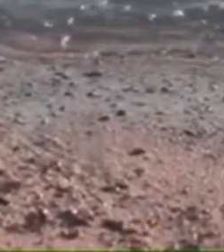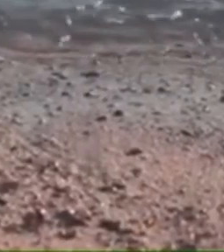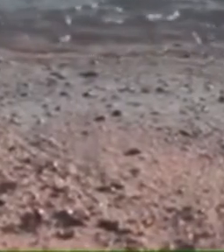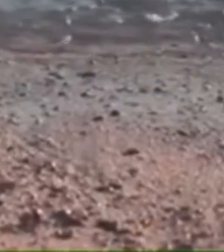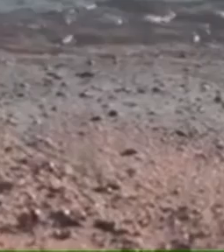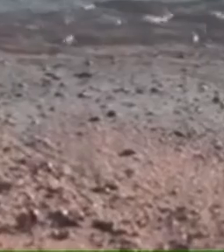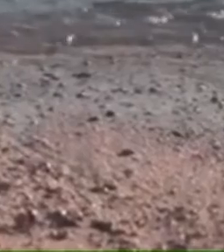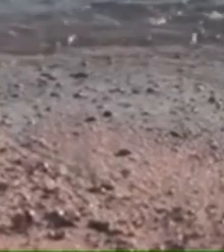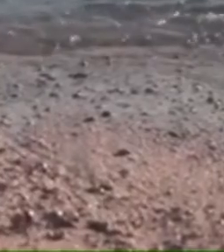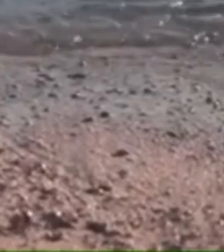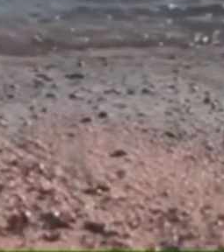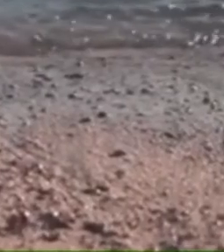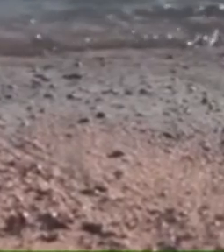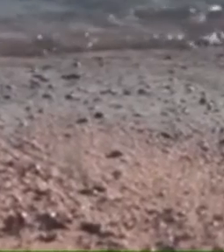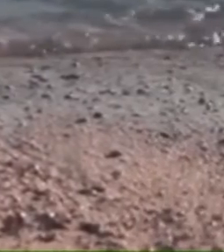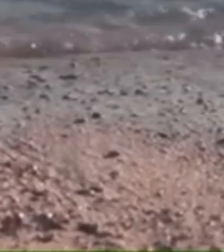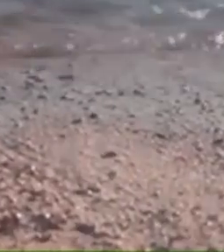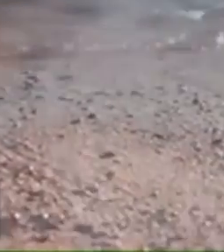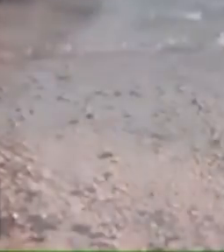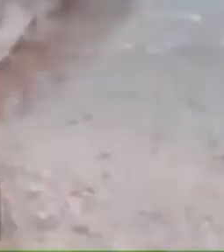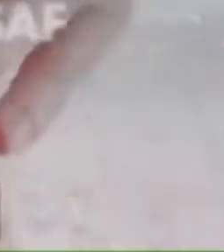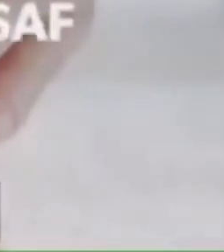podem ter uma vida autônoma.